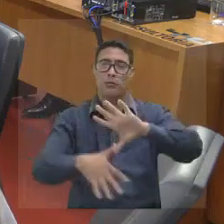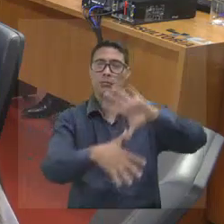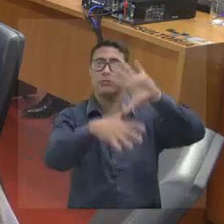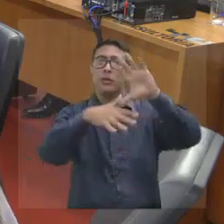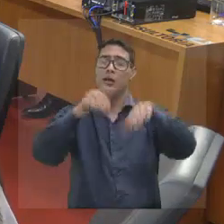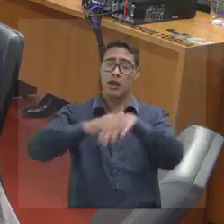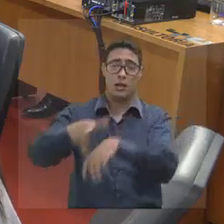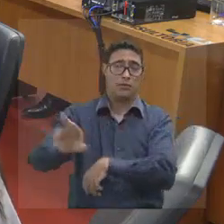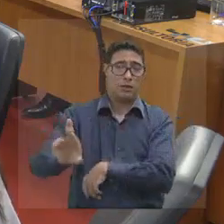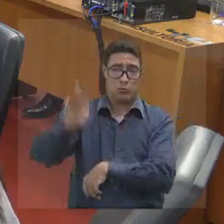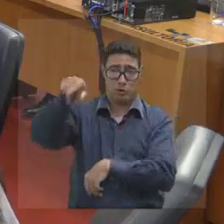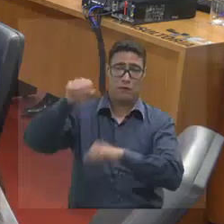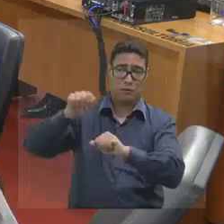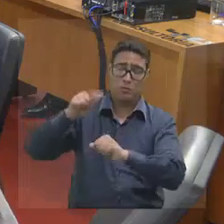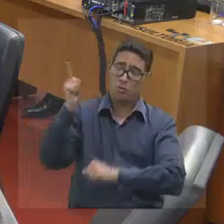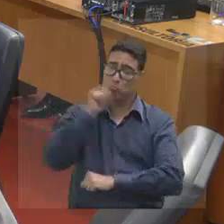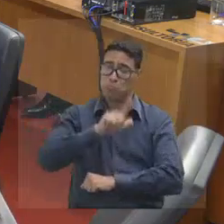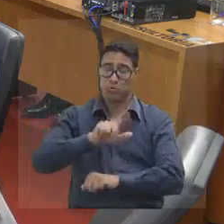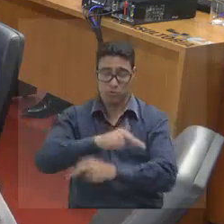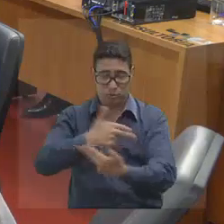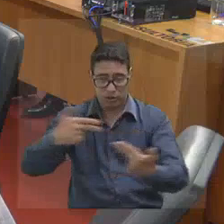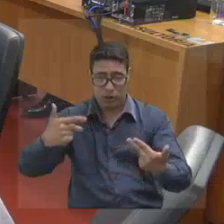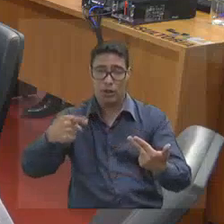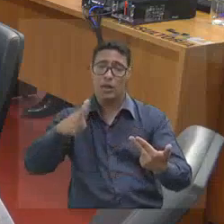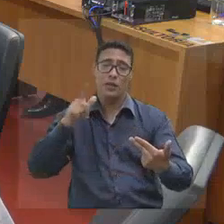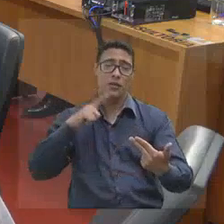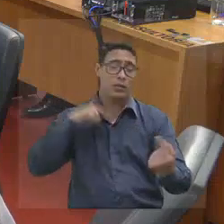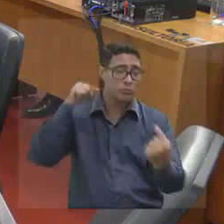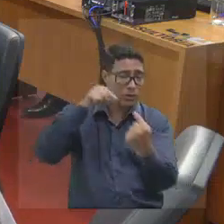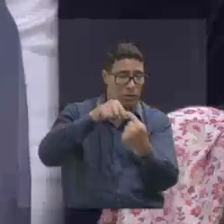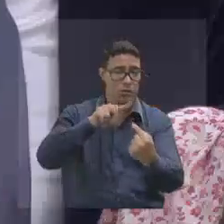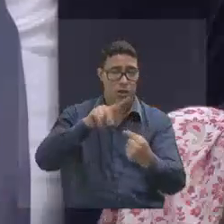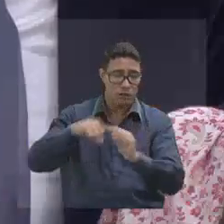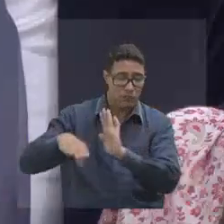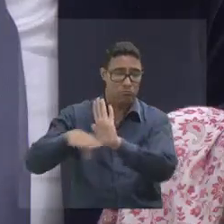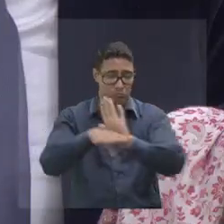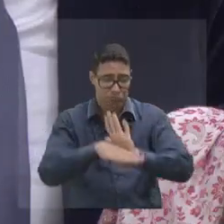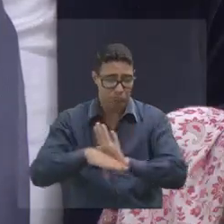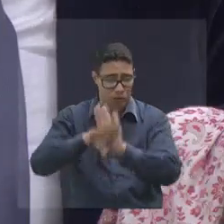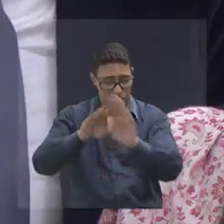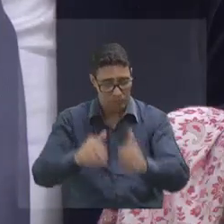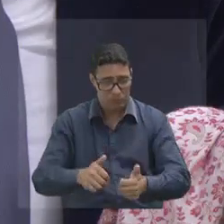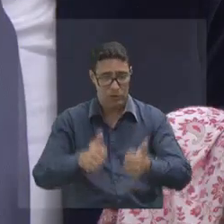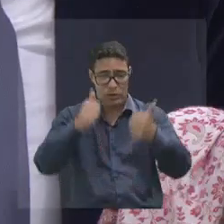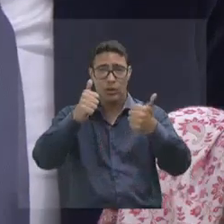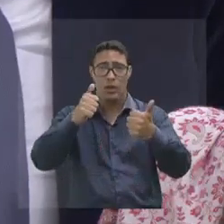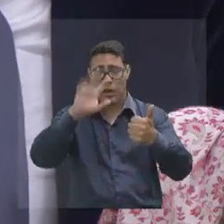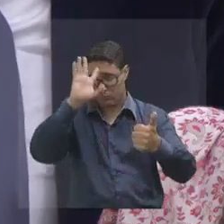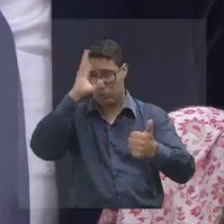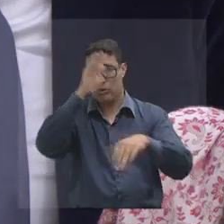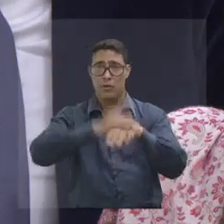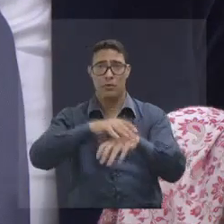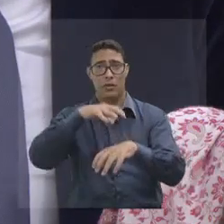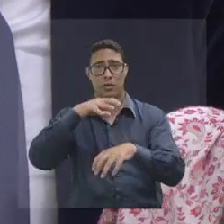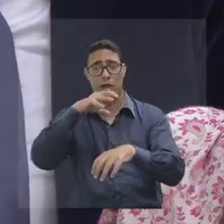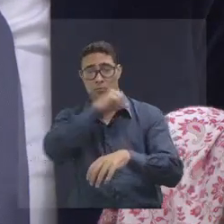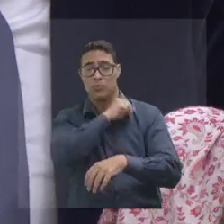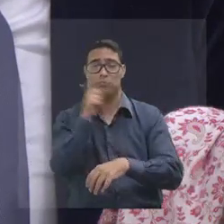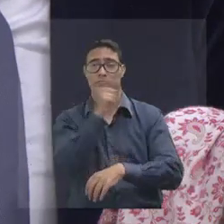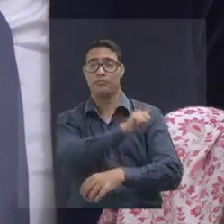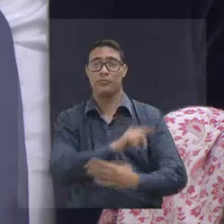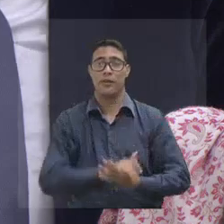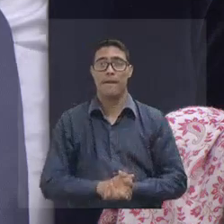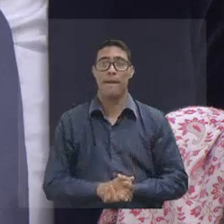providenciar isso se for algo nesse sentido eu tenho certeza que a solução vai estar mais perto do que a gente pensa que pode estar então